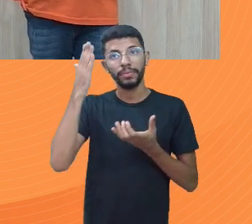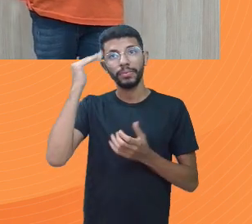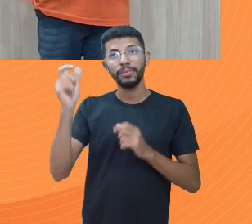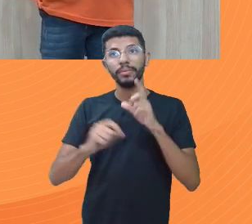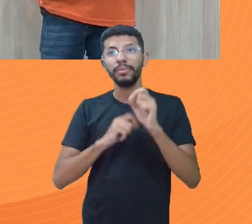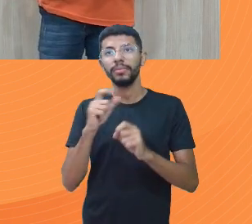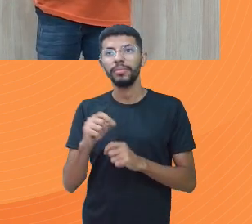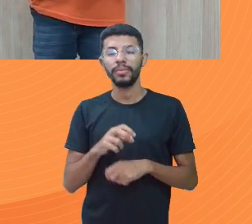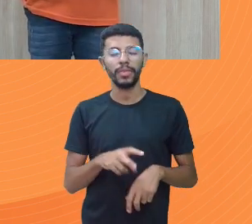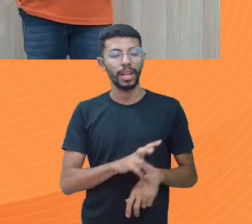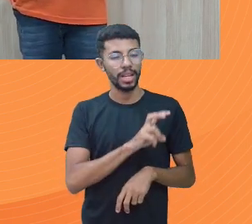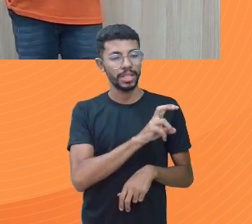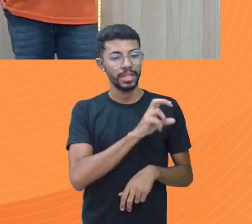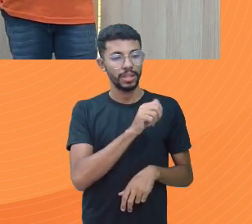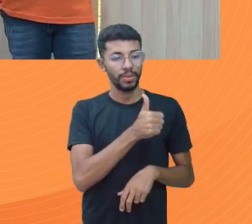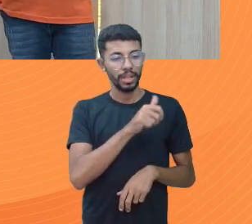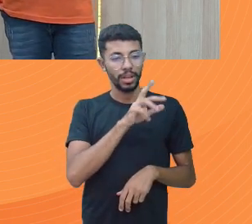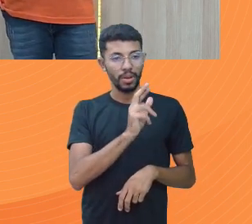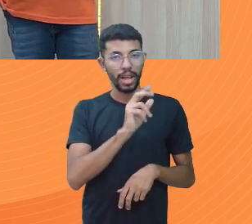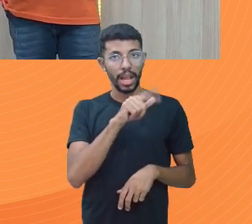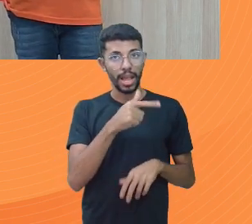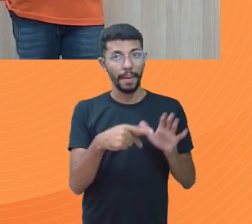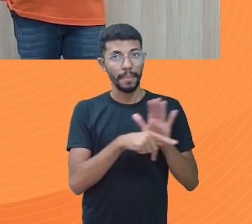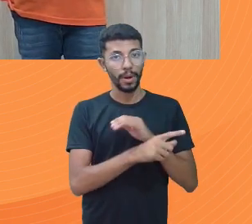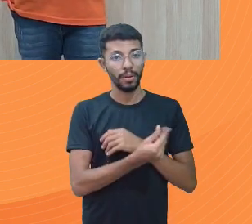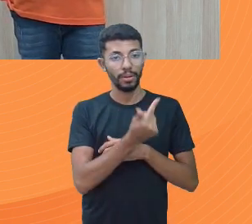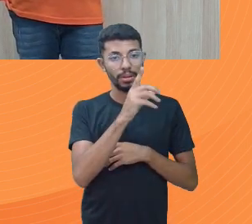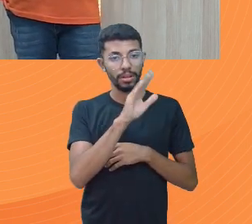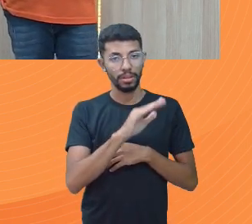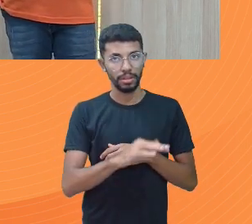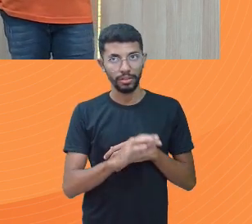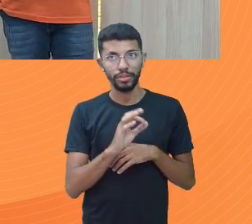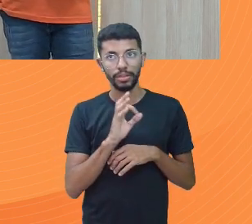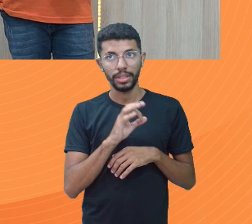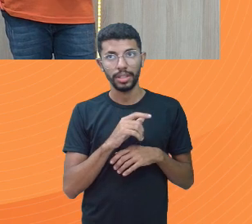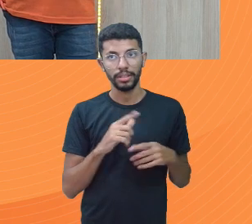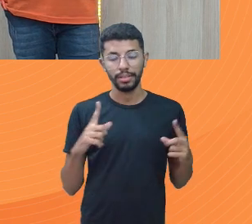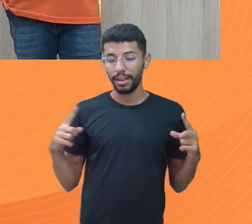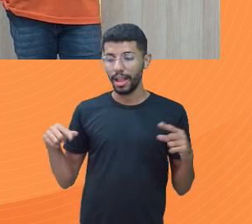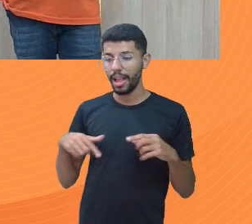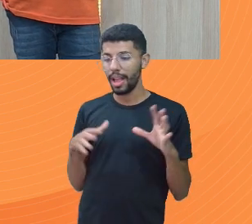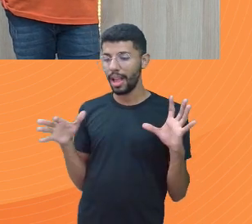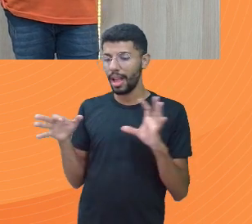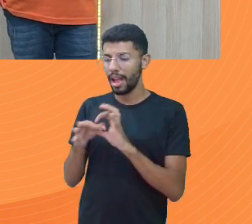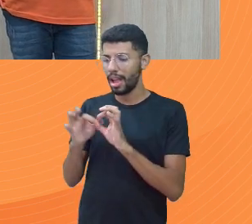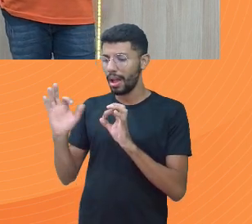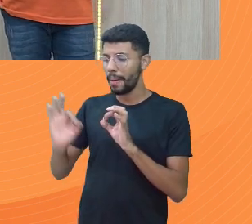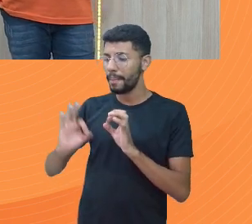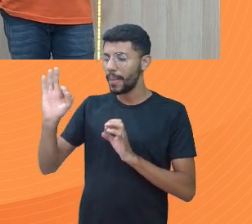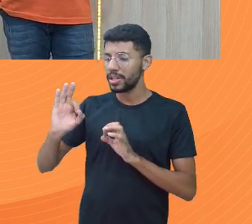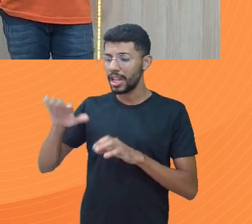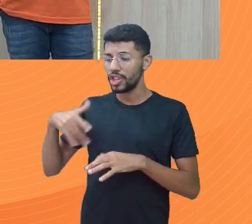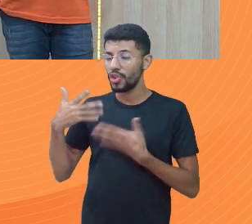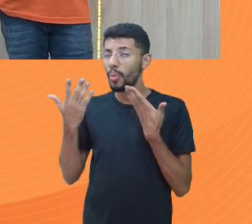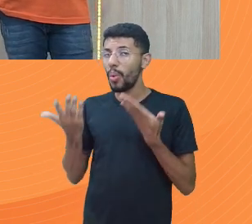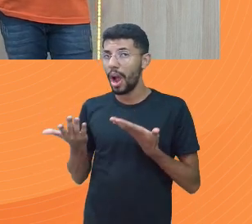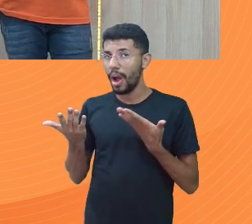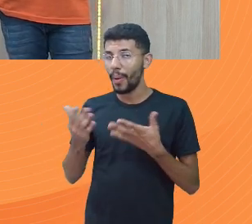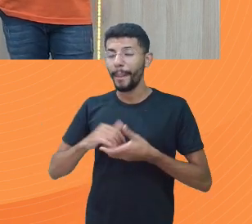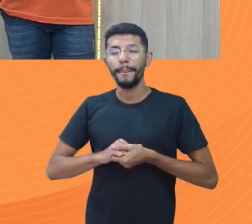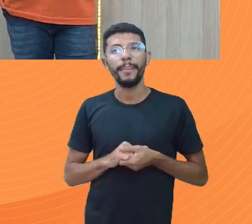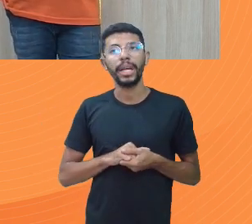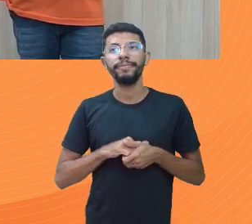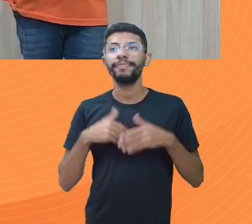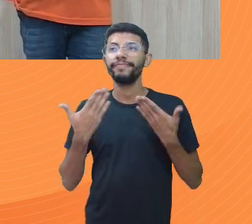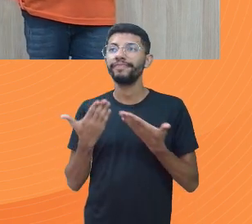51, que é o desconto que foi dado, é que porcentagem deste valor, né?